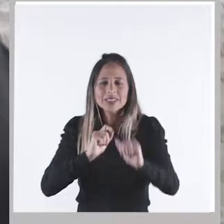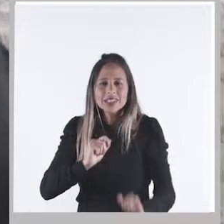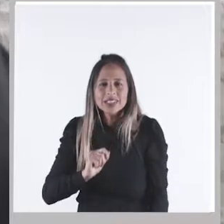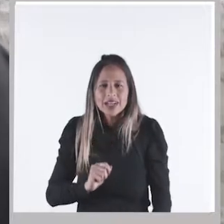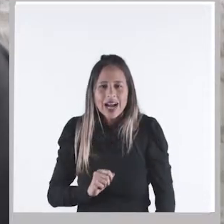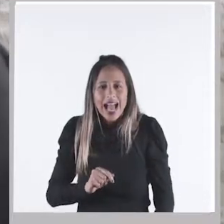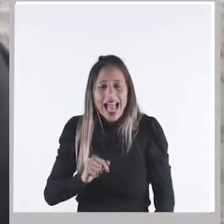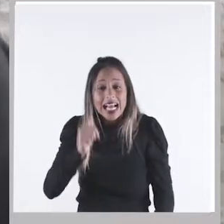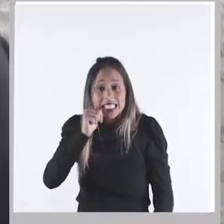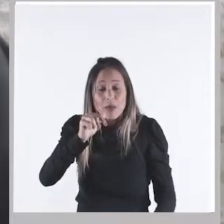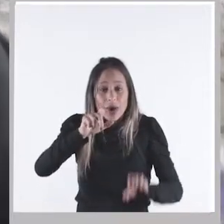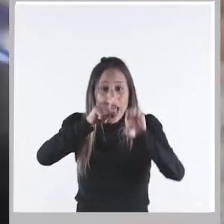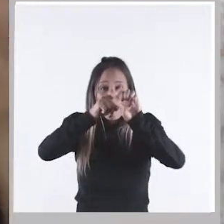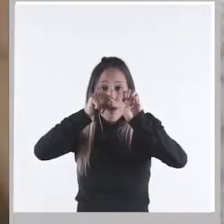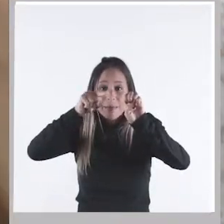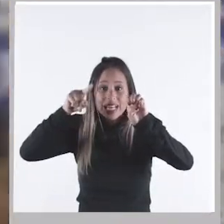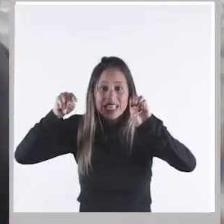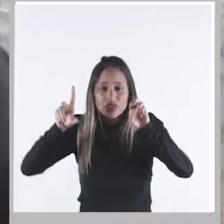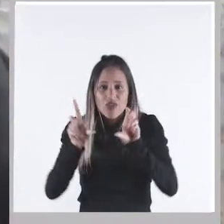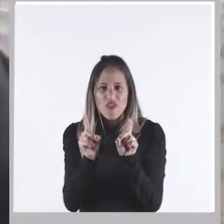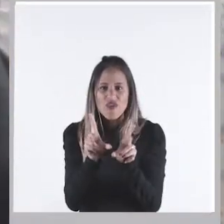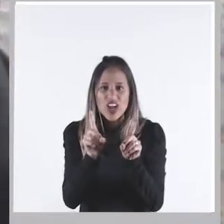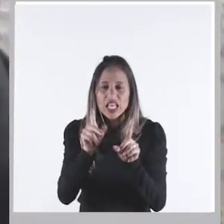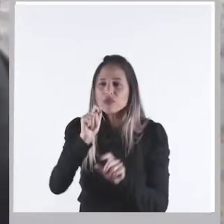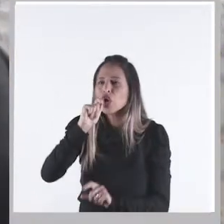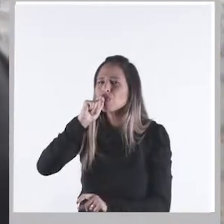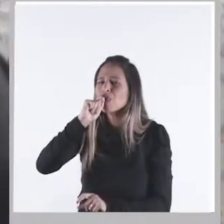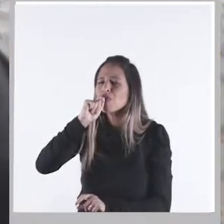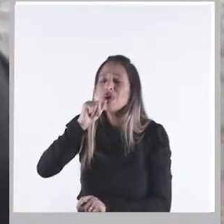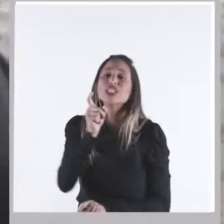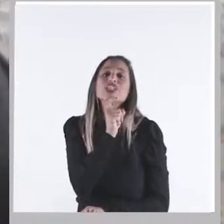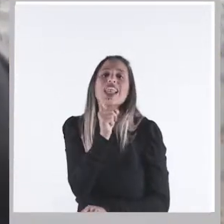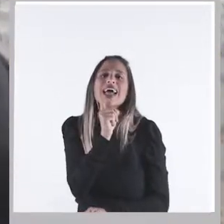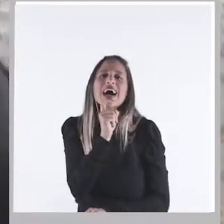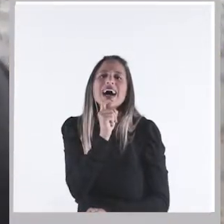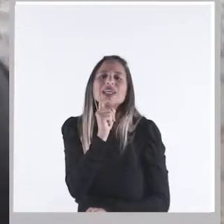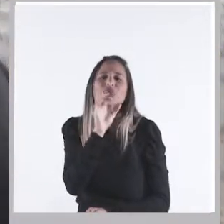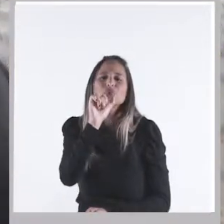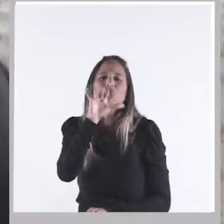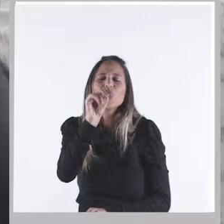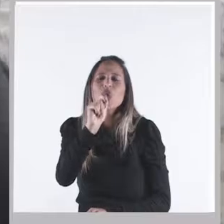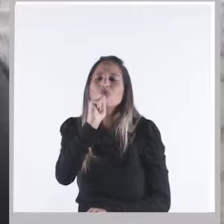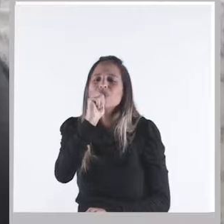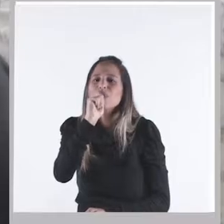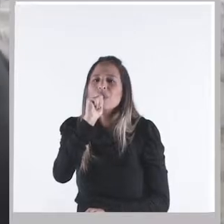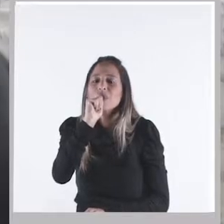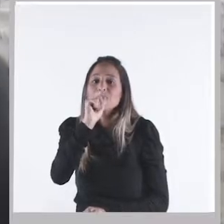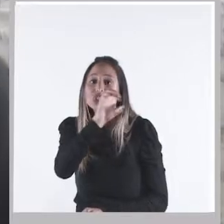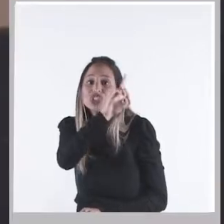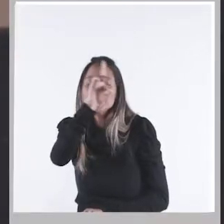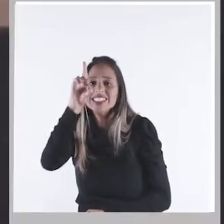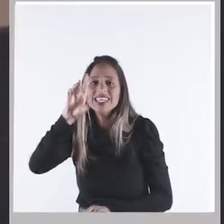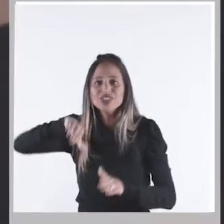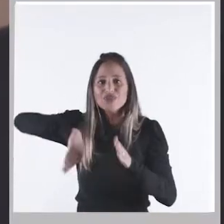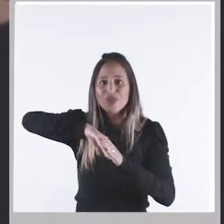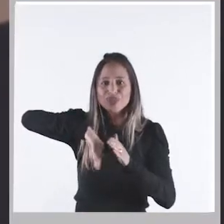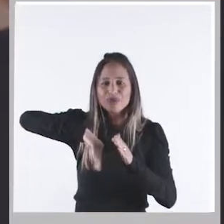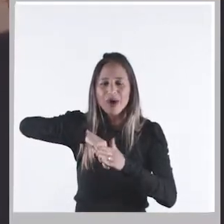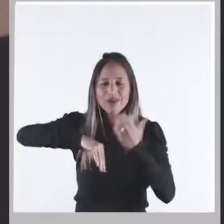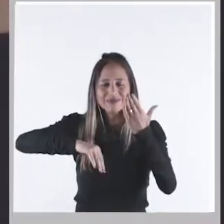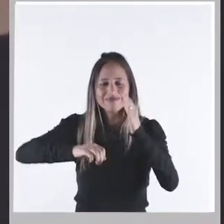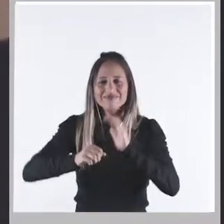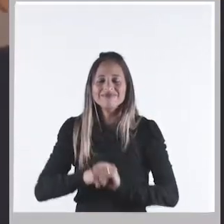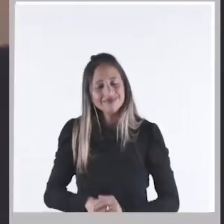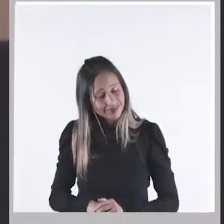uma empreendedora. Super. Vender suco gelado na porta do vestiário num dia de jogo, né? Então, assim, e